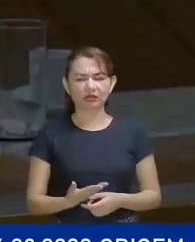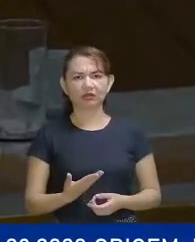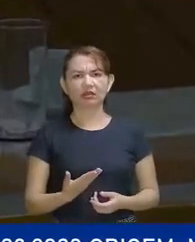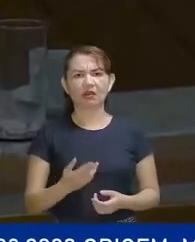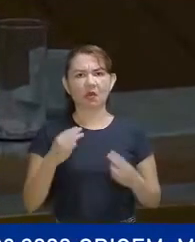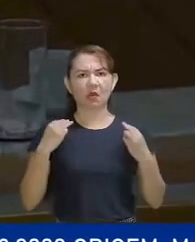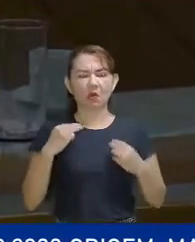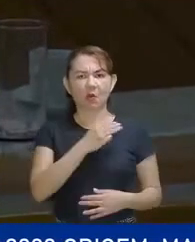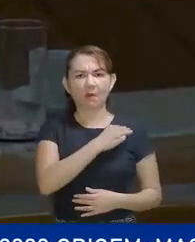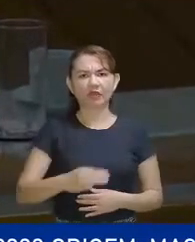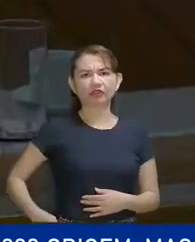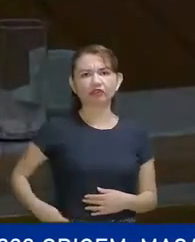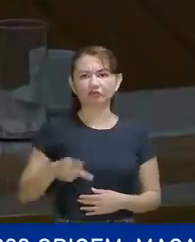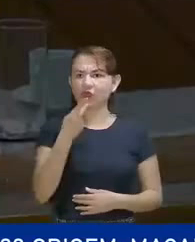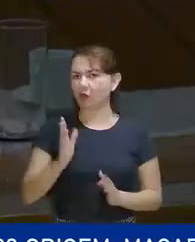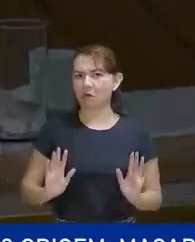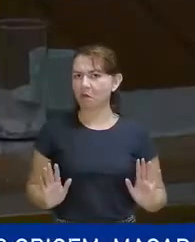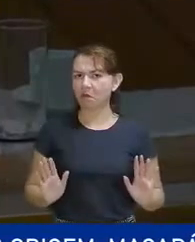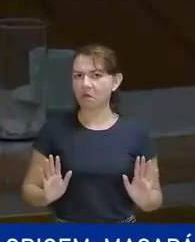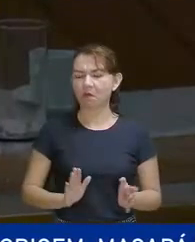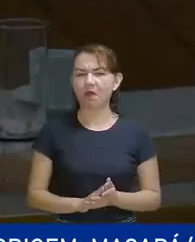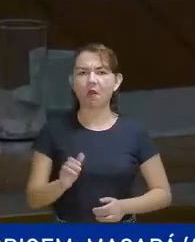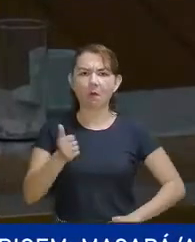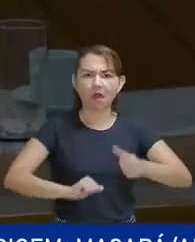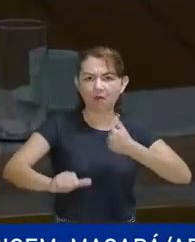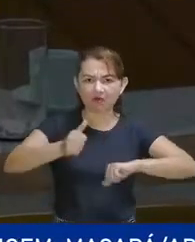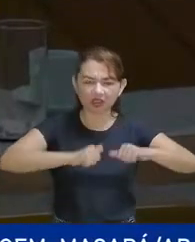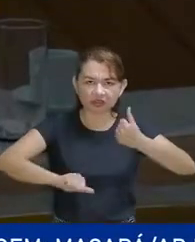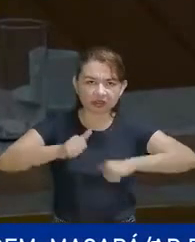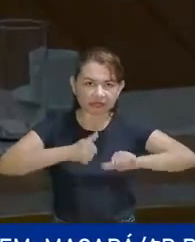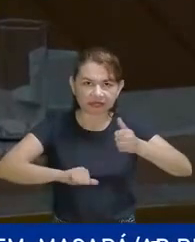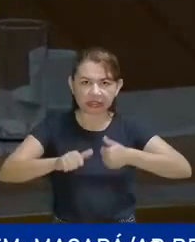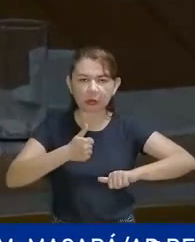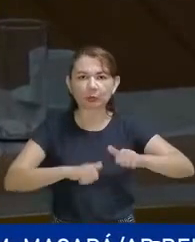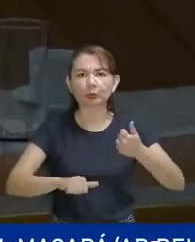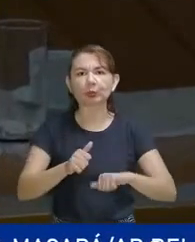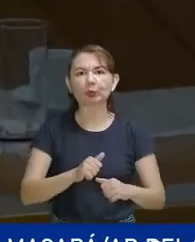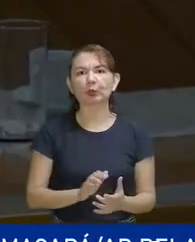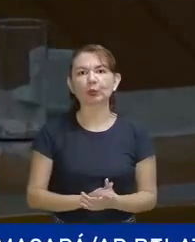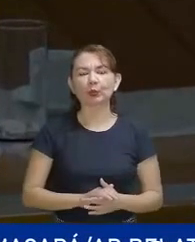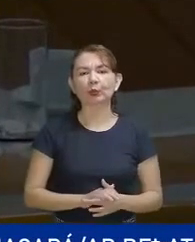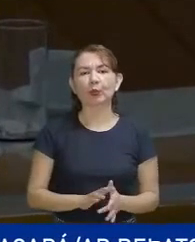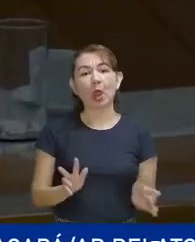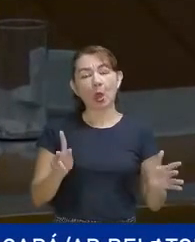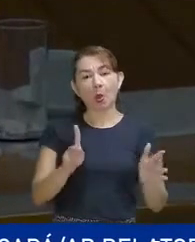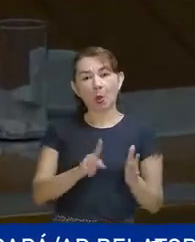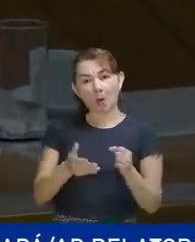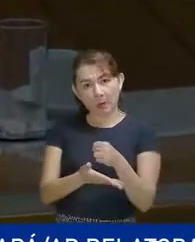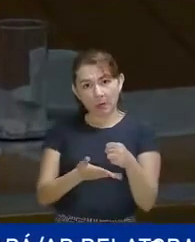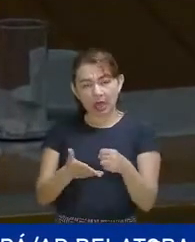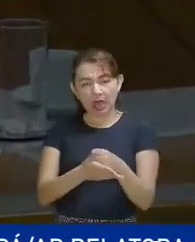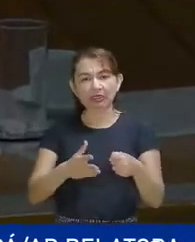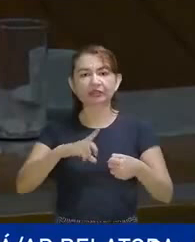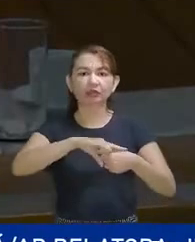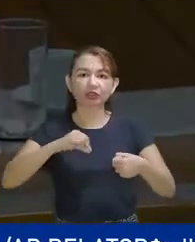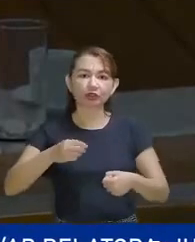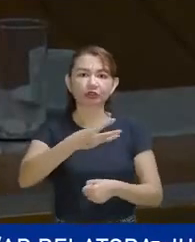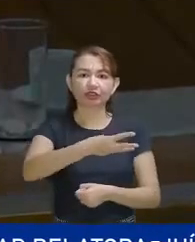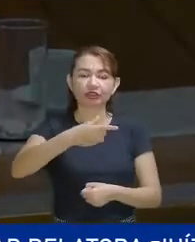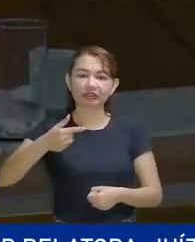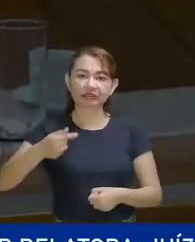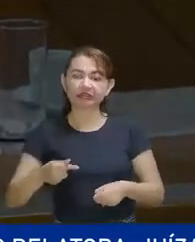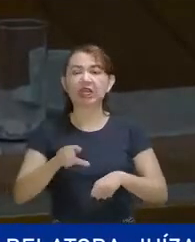o ministro, disse, que era para poder fazer uma análise à luz do artigo 37. Essa análise,